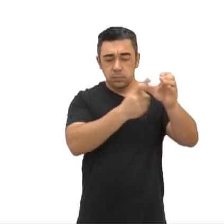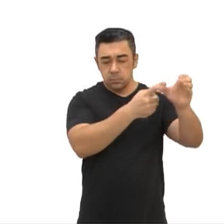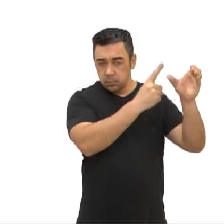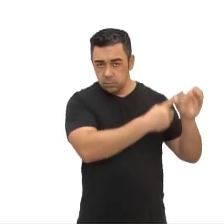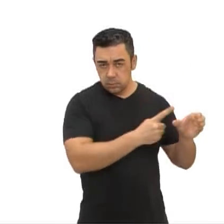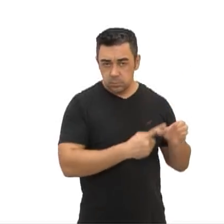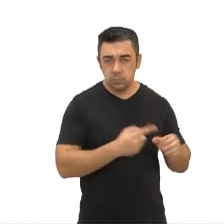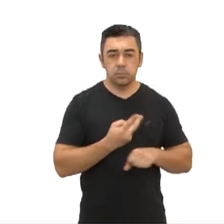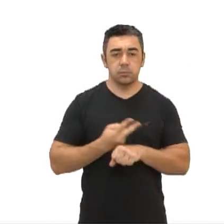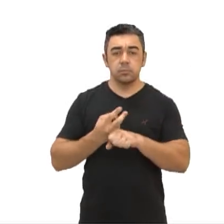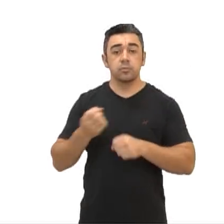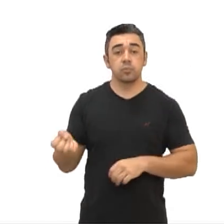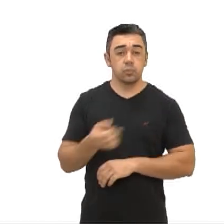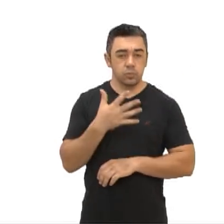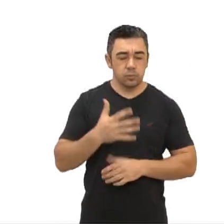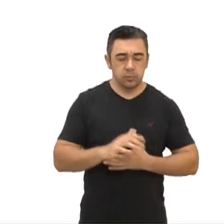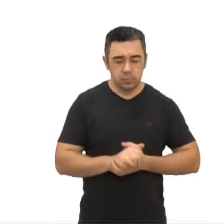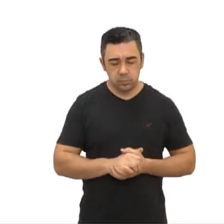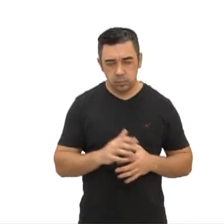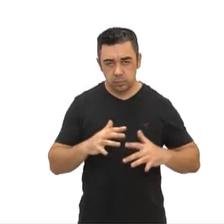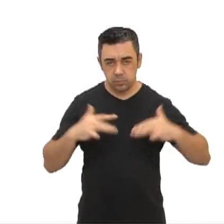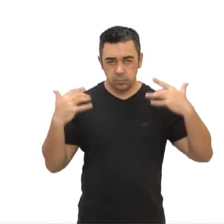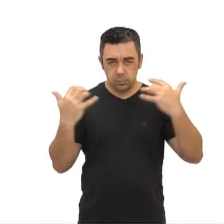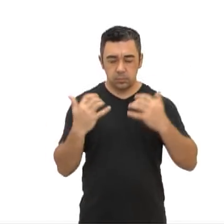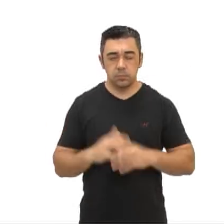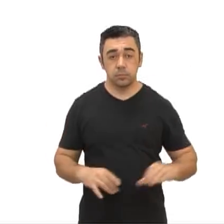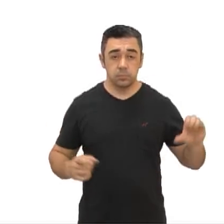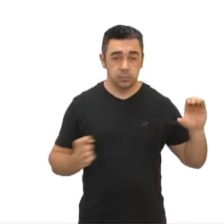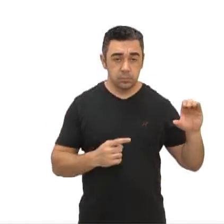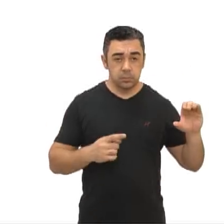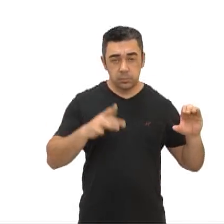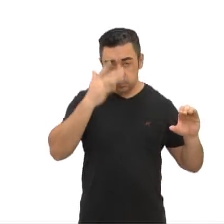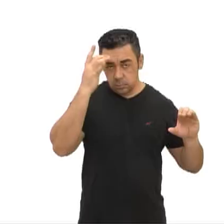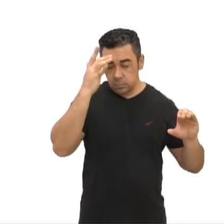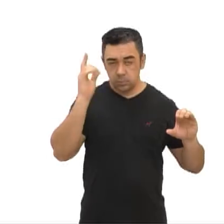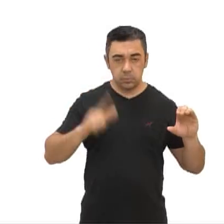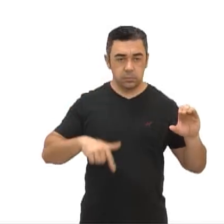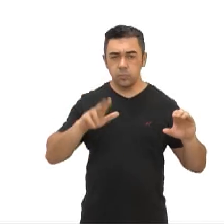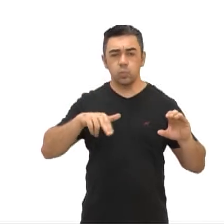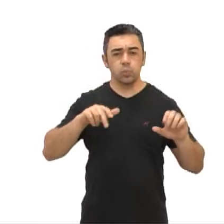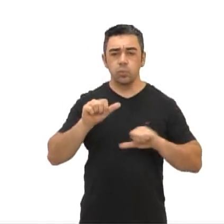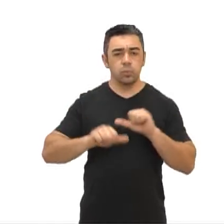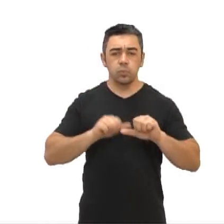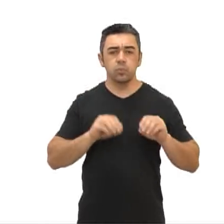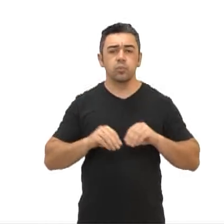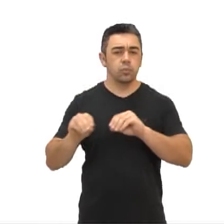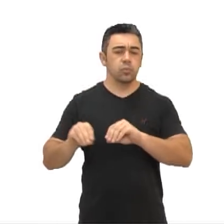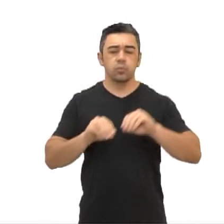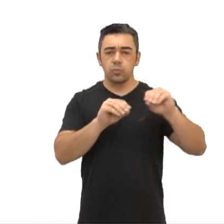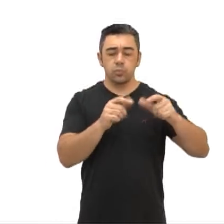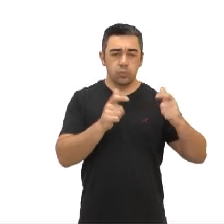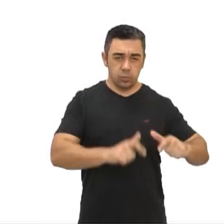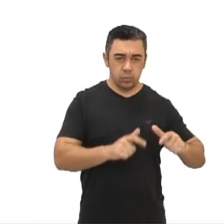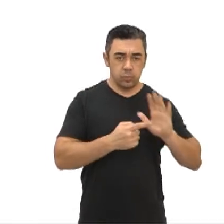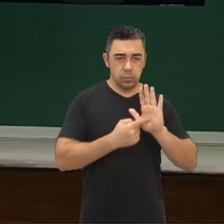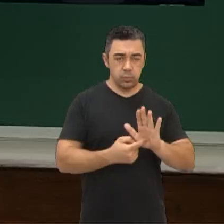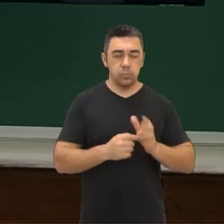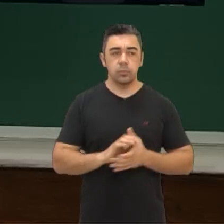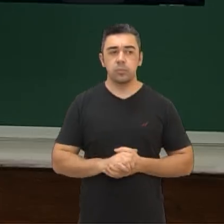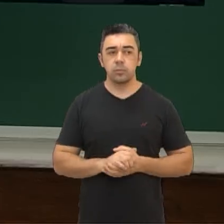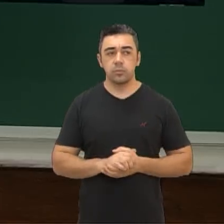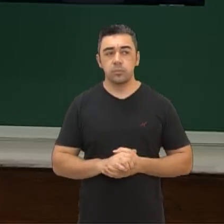Então, o que são artistas de rua itinerantes? O que seria essa palavra itinerantes? Artistas